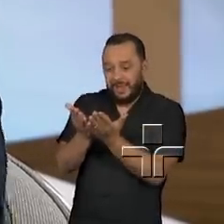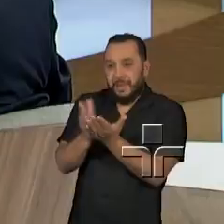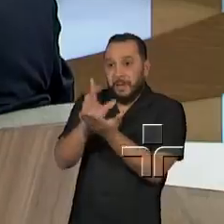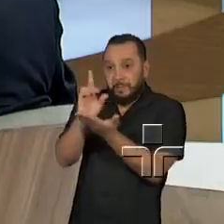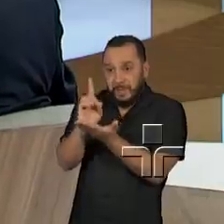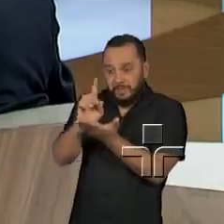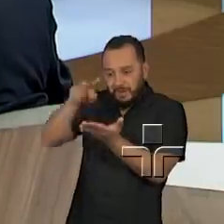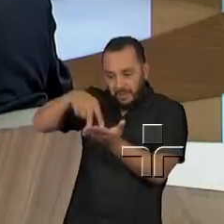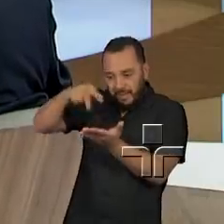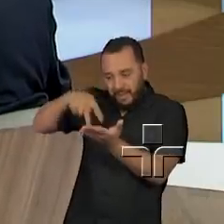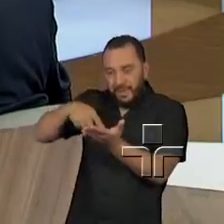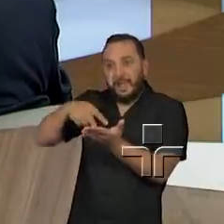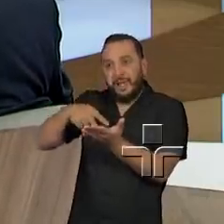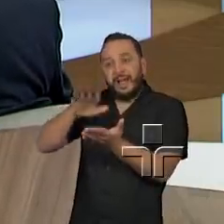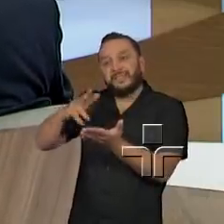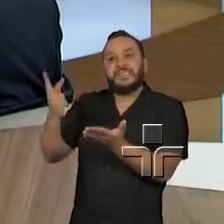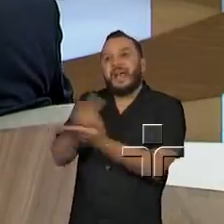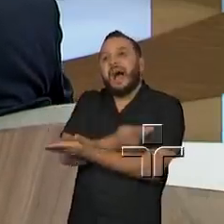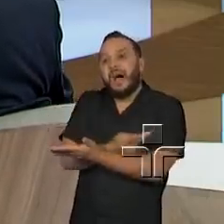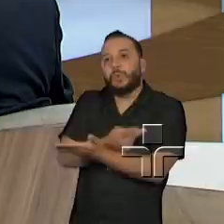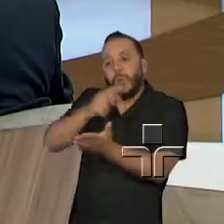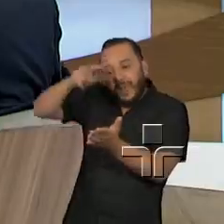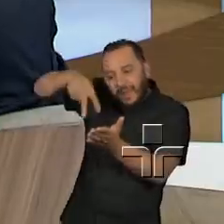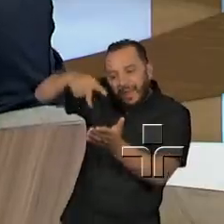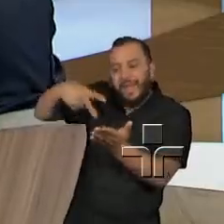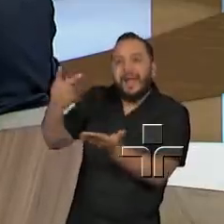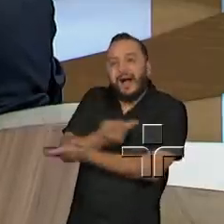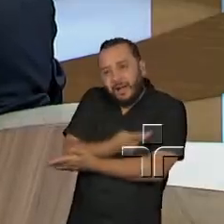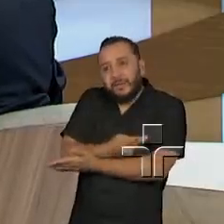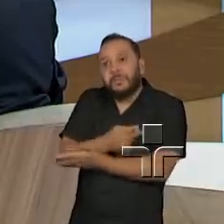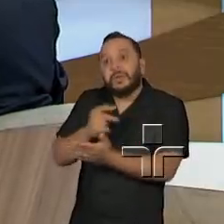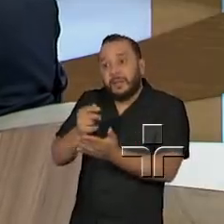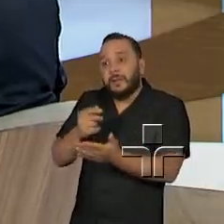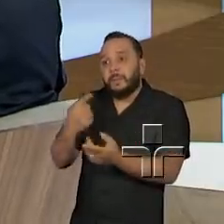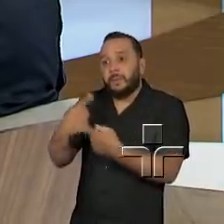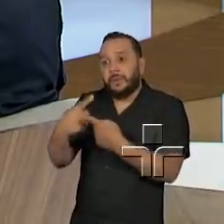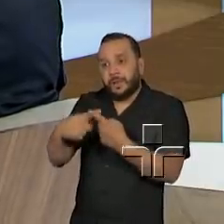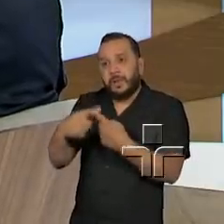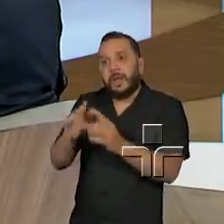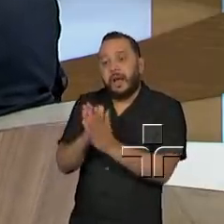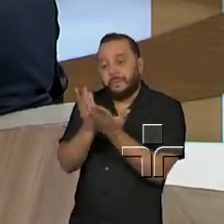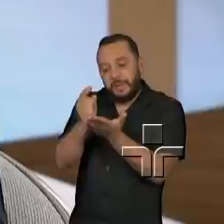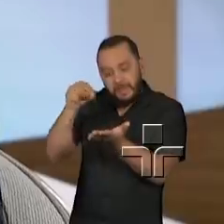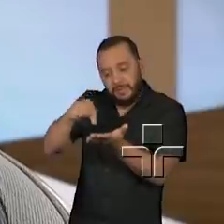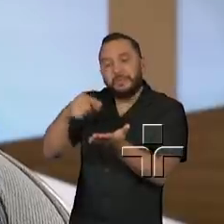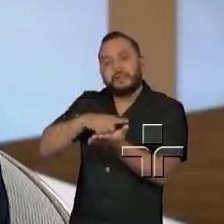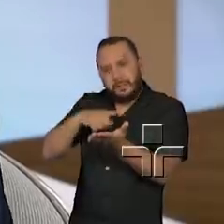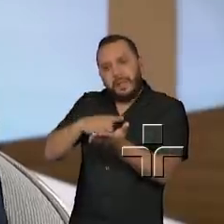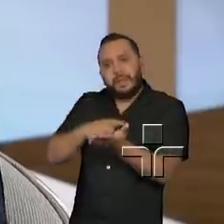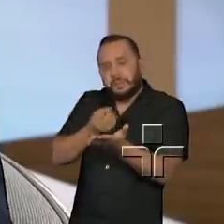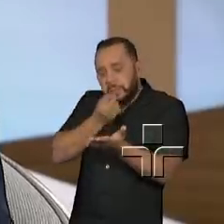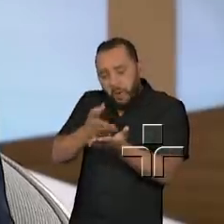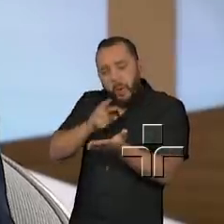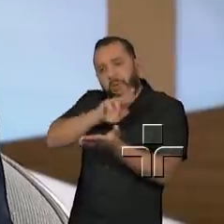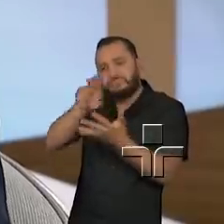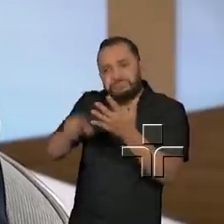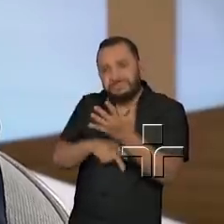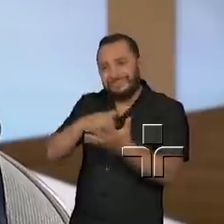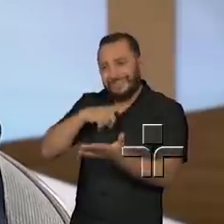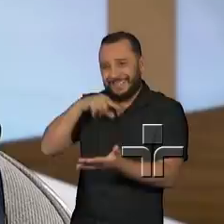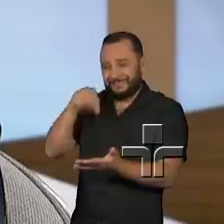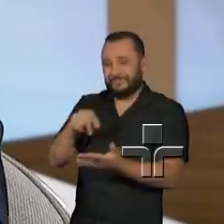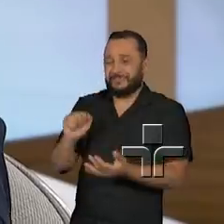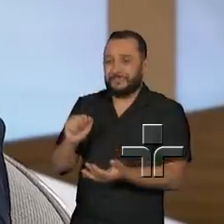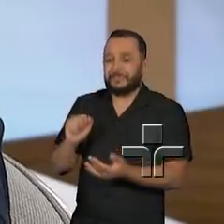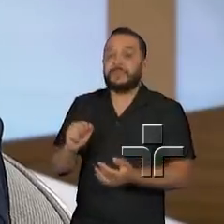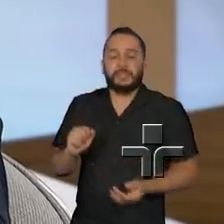bacana que é o contrário disso. Tem um colega lá do Instituto, que é o professor Daniel Takahashi, um grande cientista, e que fez um